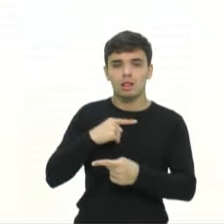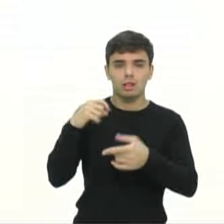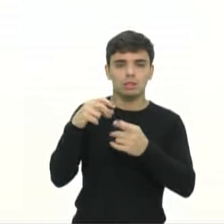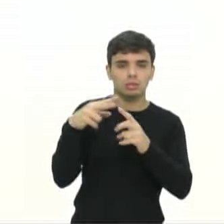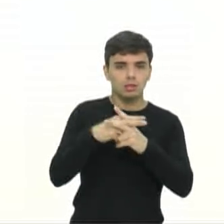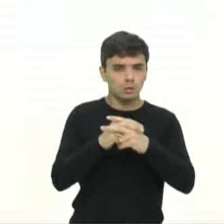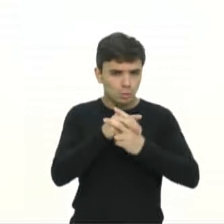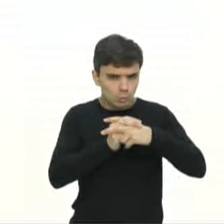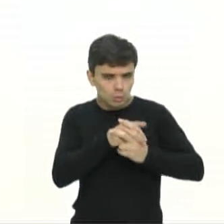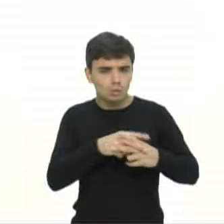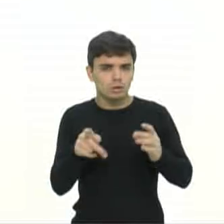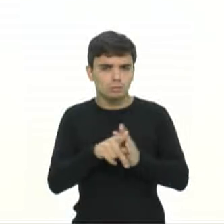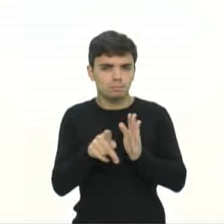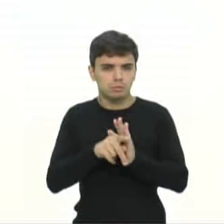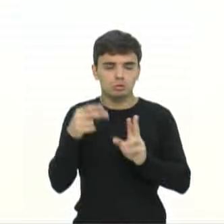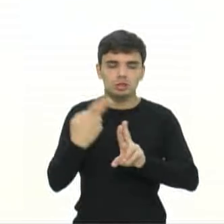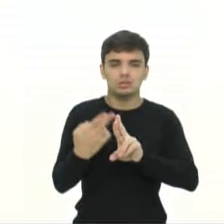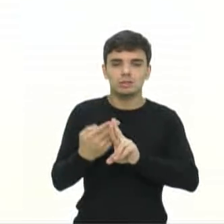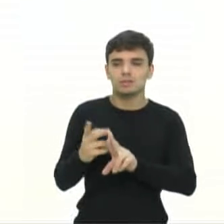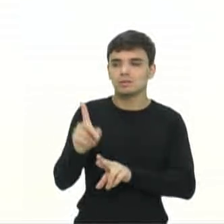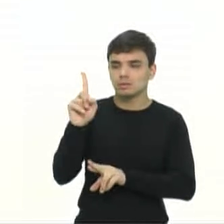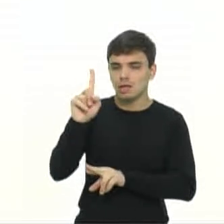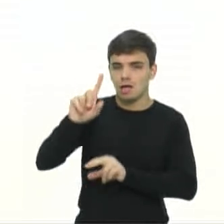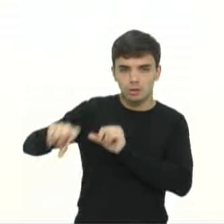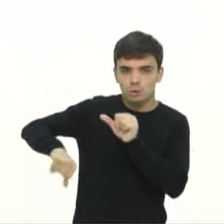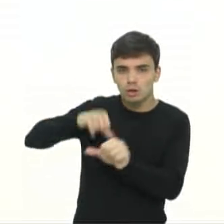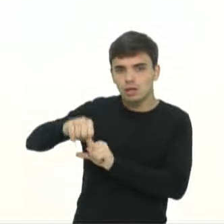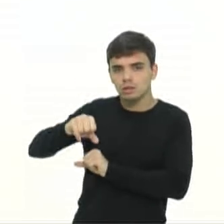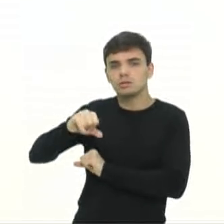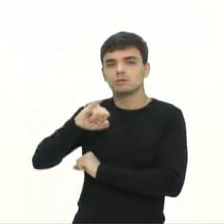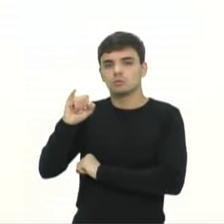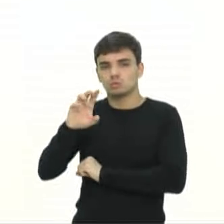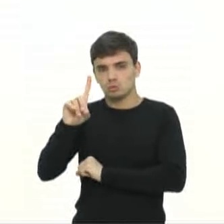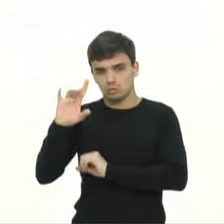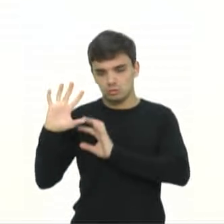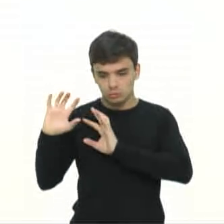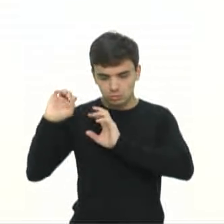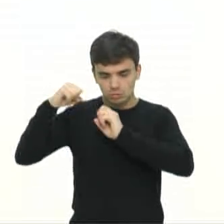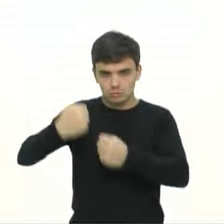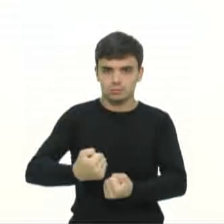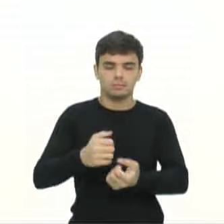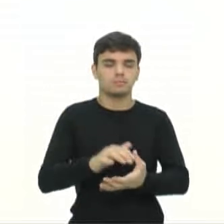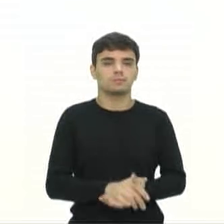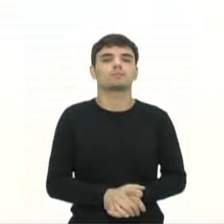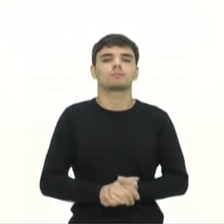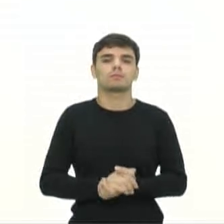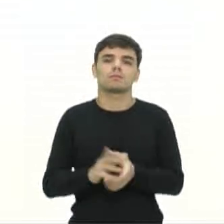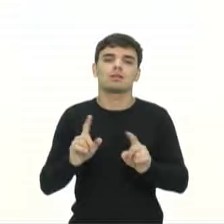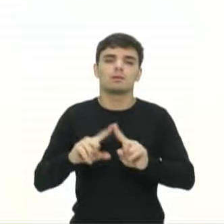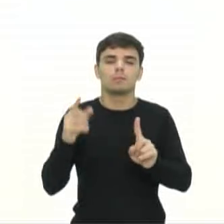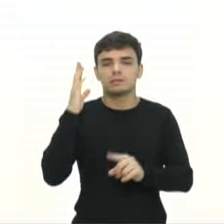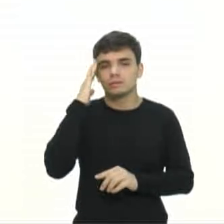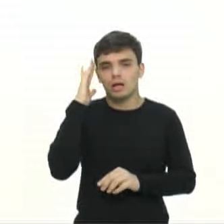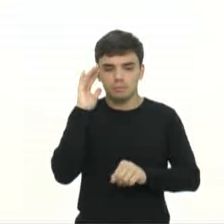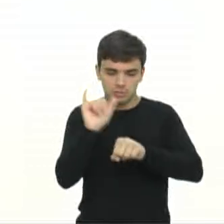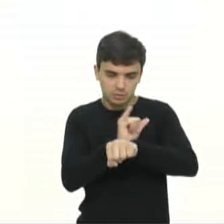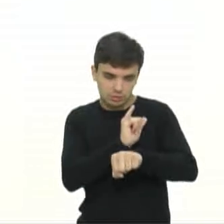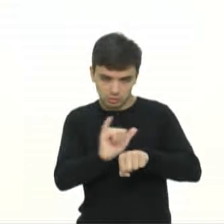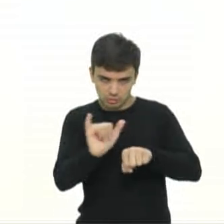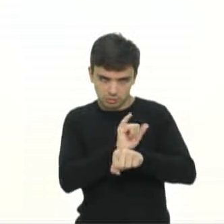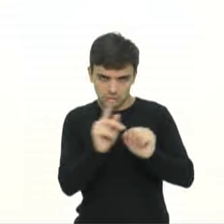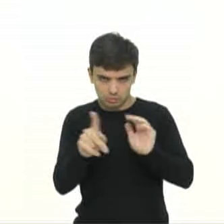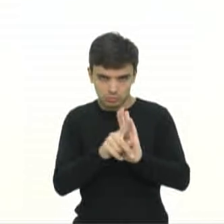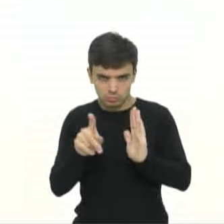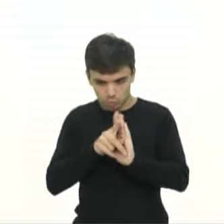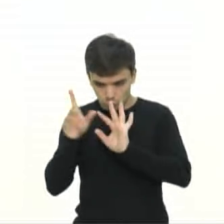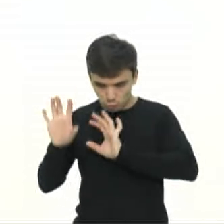do Seiuku Zeiyo se tornaria judô. Percebemos que Jigoro Kano reconhece que o treinamento das técnicas de judô